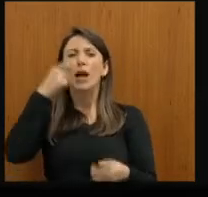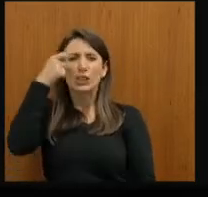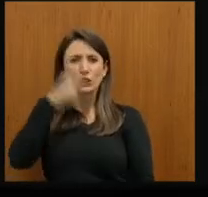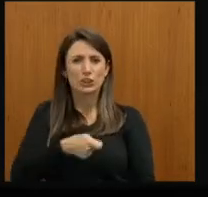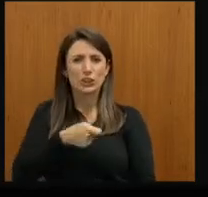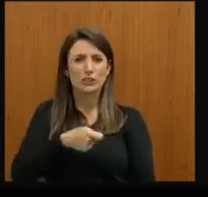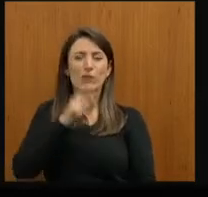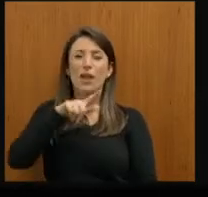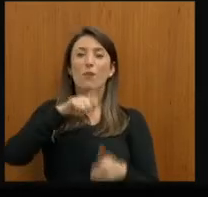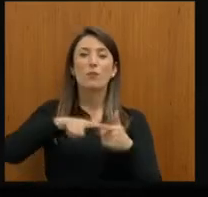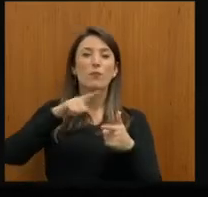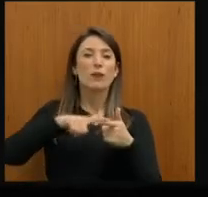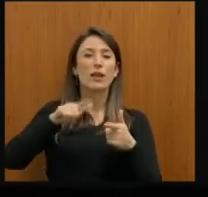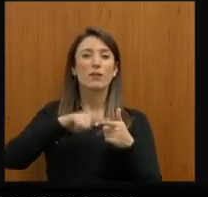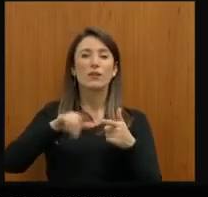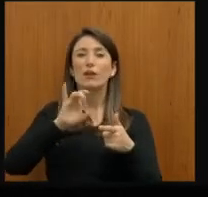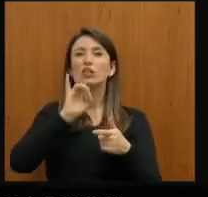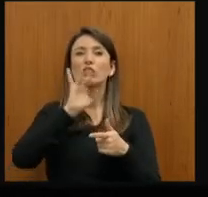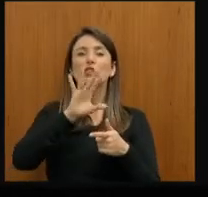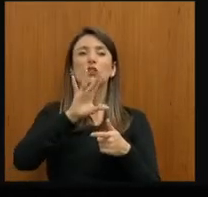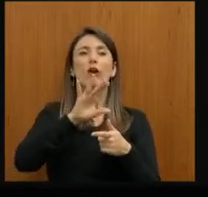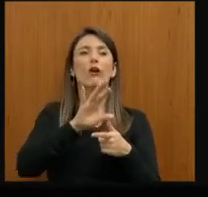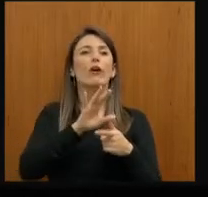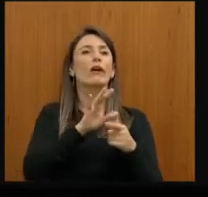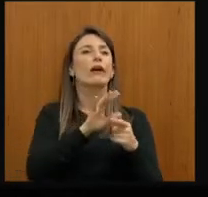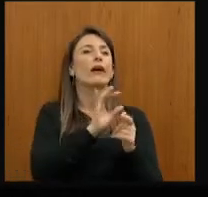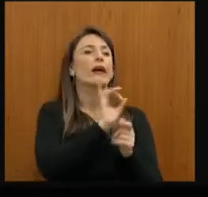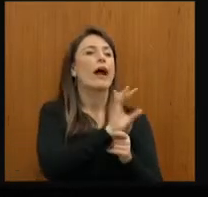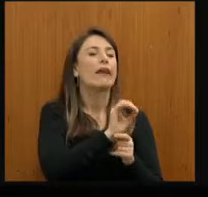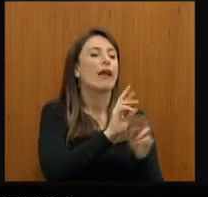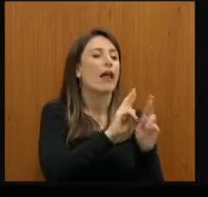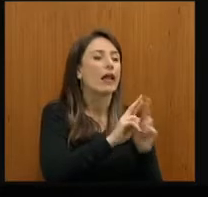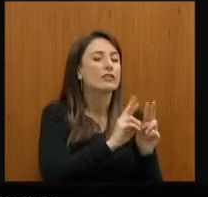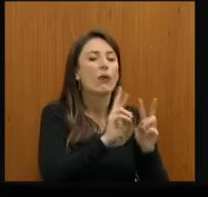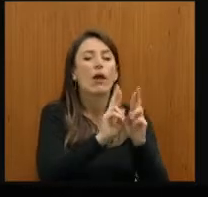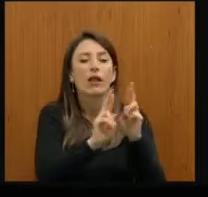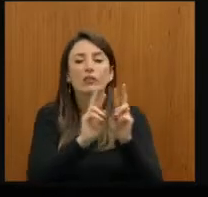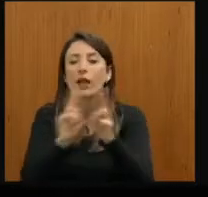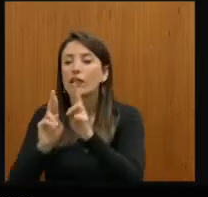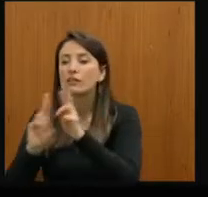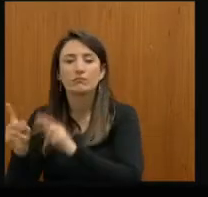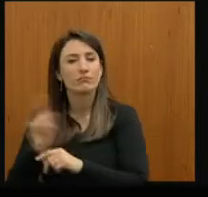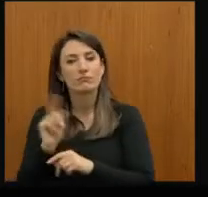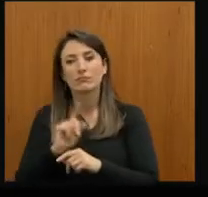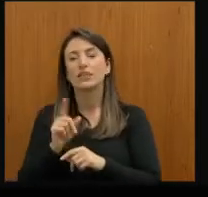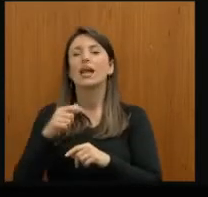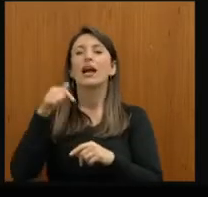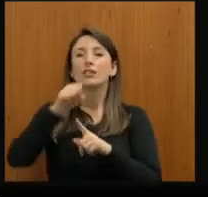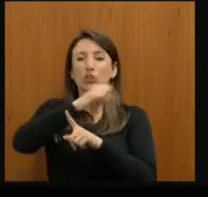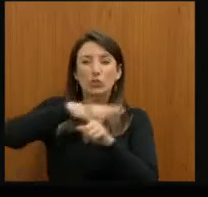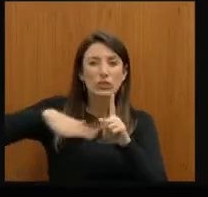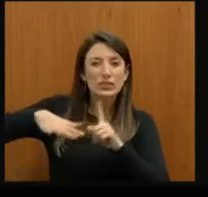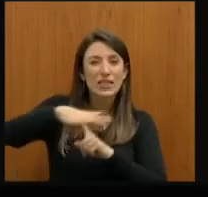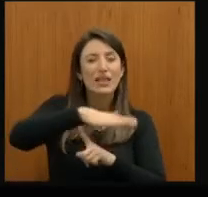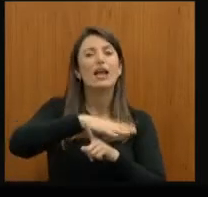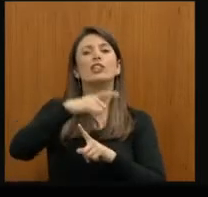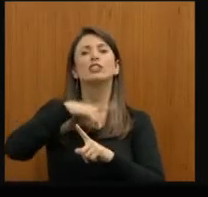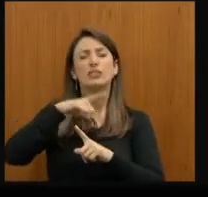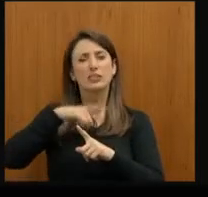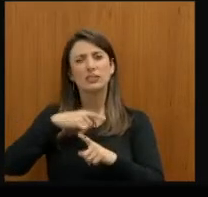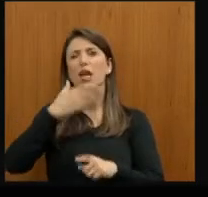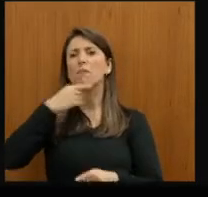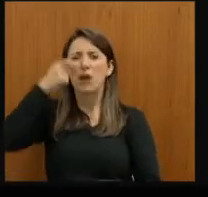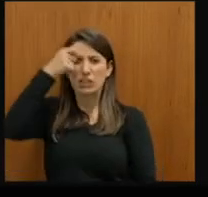tá e somente em cada relação interpessoal né o machismo na nossa sociedade ele é estrutural